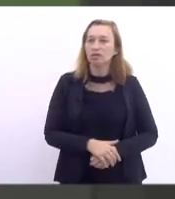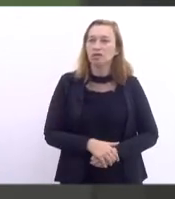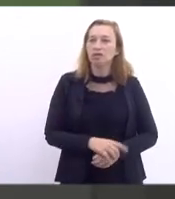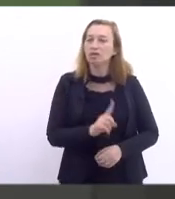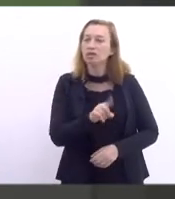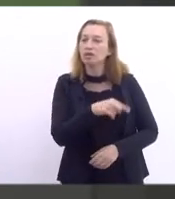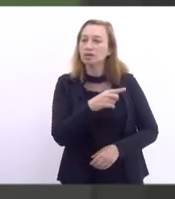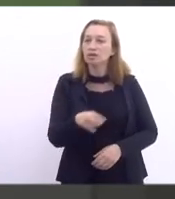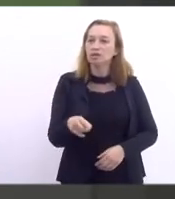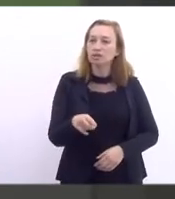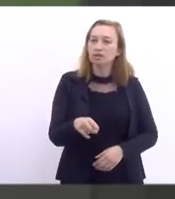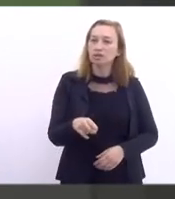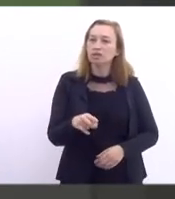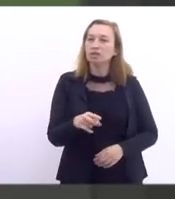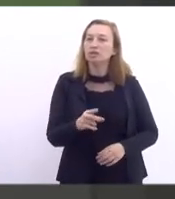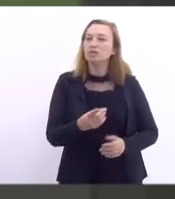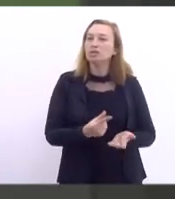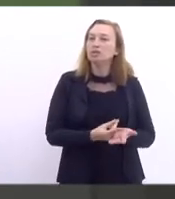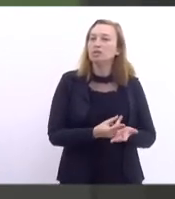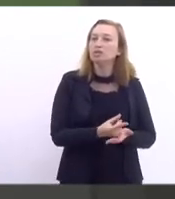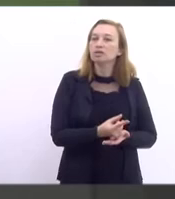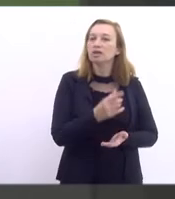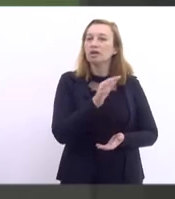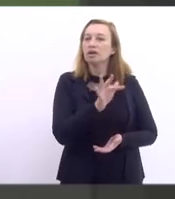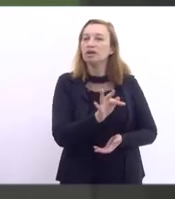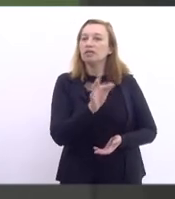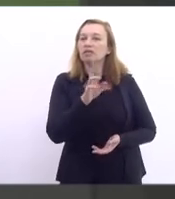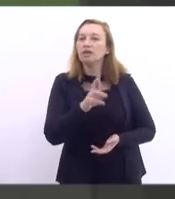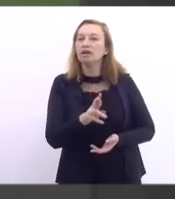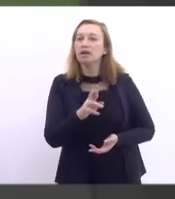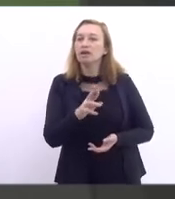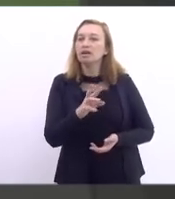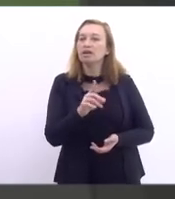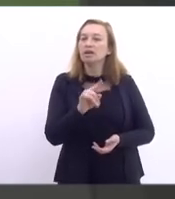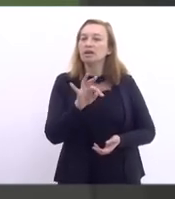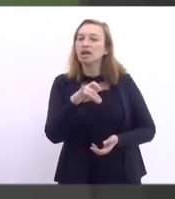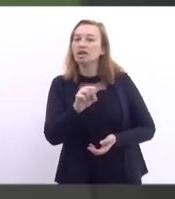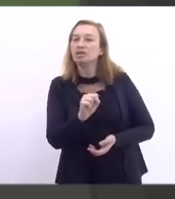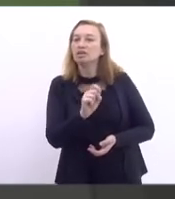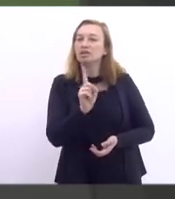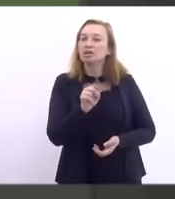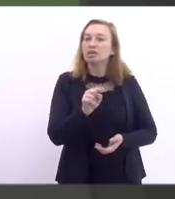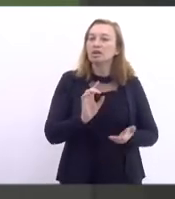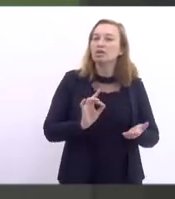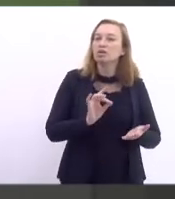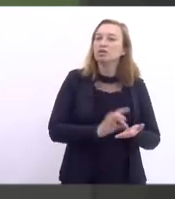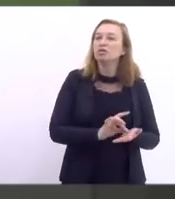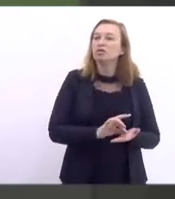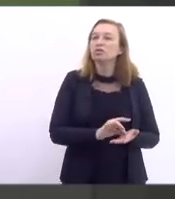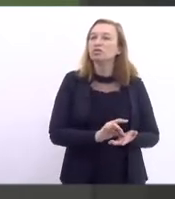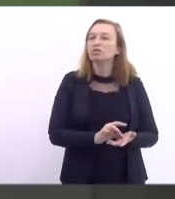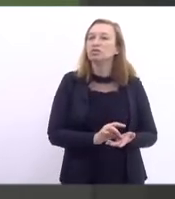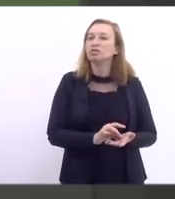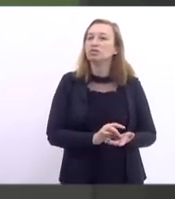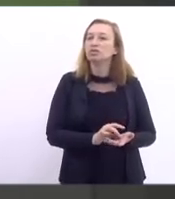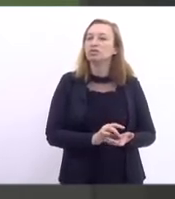cancelando dotações orçamentárias com FR de operações de crédito que era Originalmente